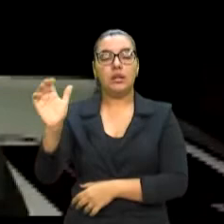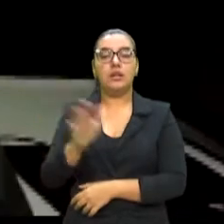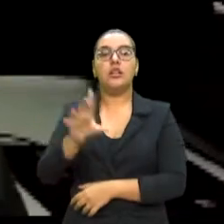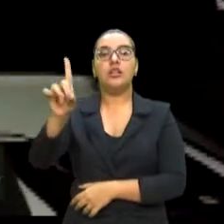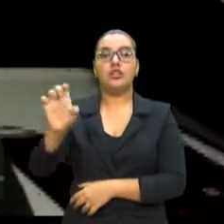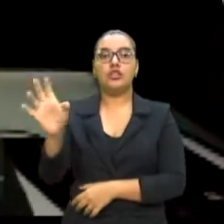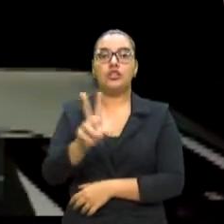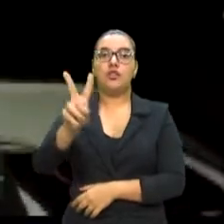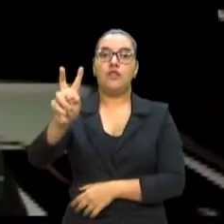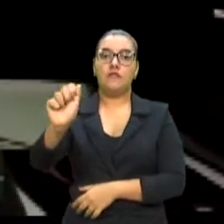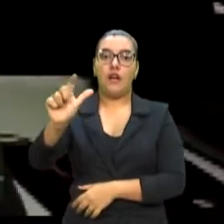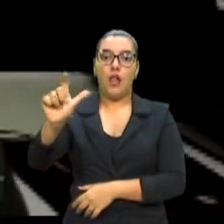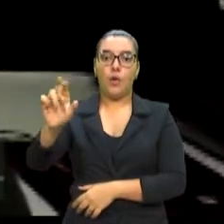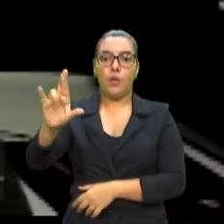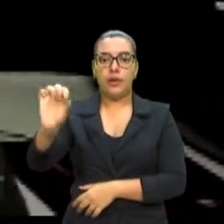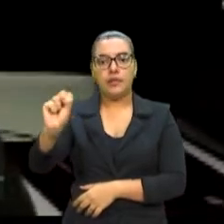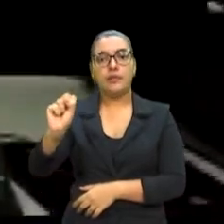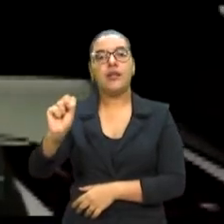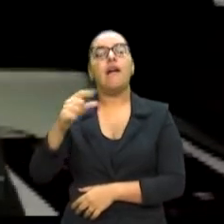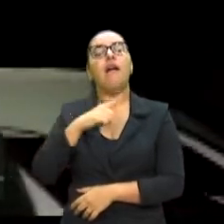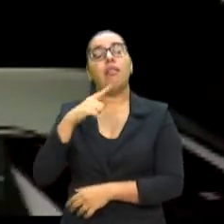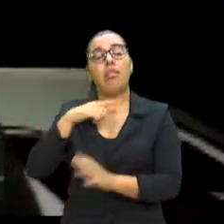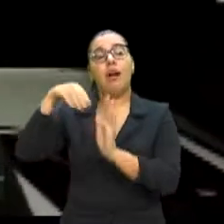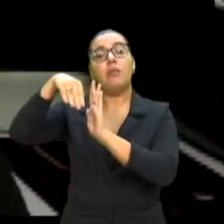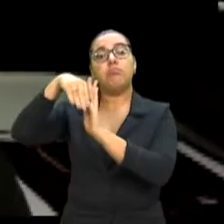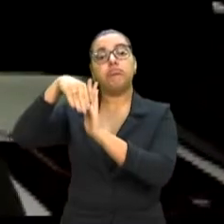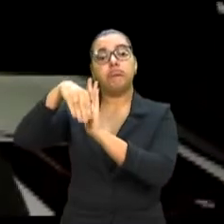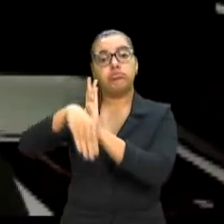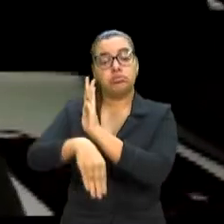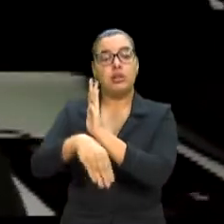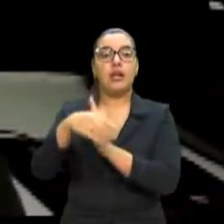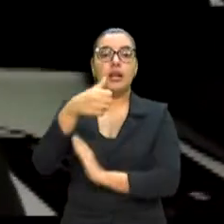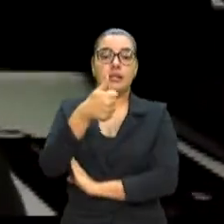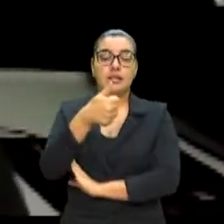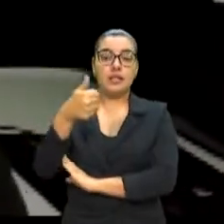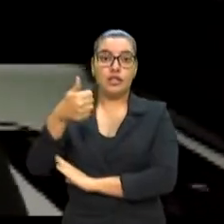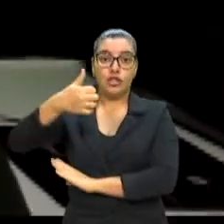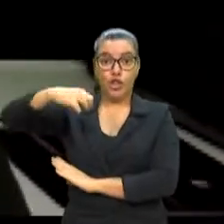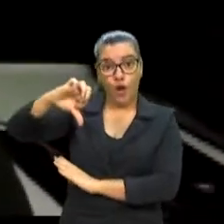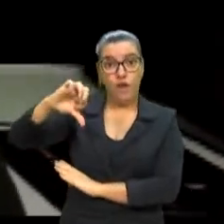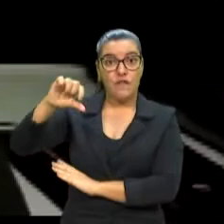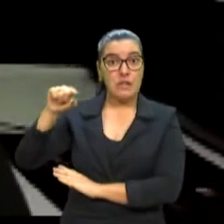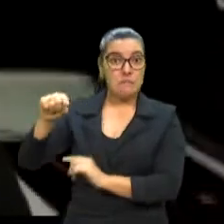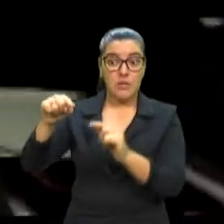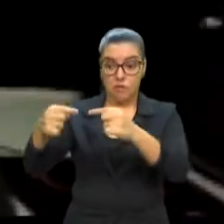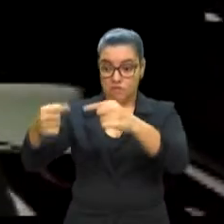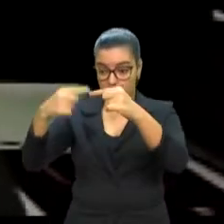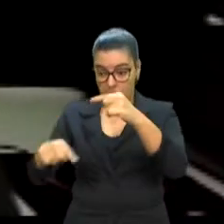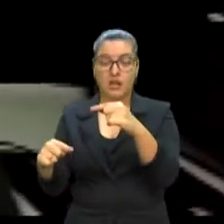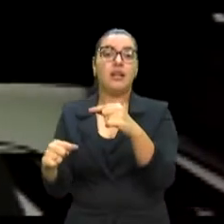uma queda, né? No momento ali, caiu de 119 mil pontos para 61 mil pontos